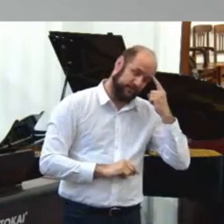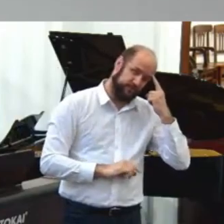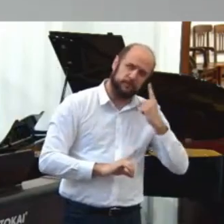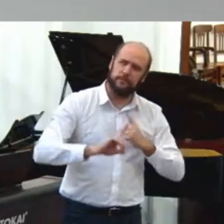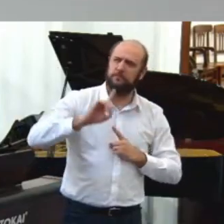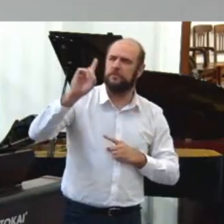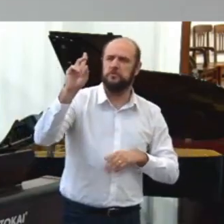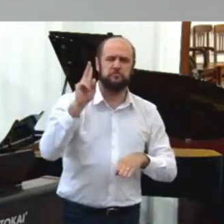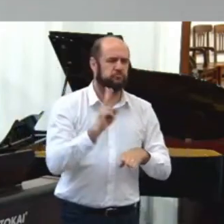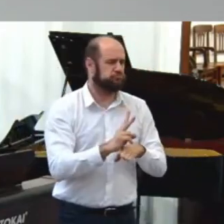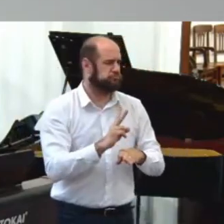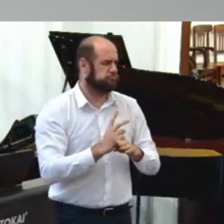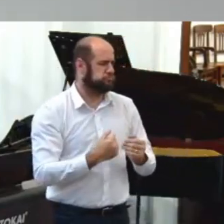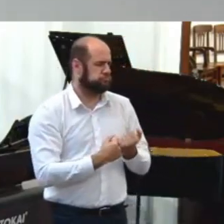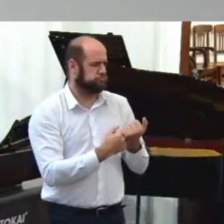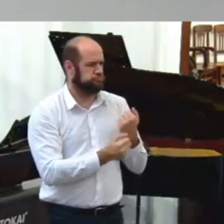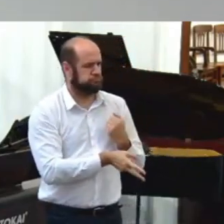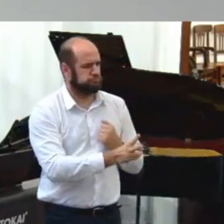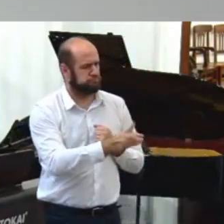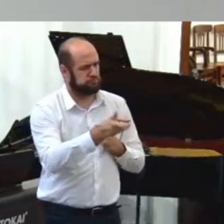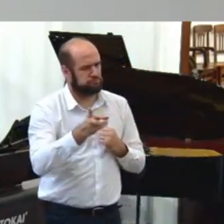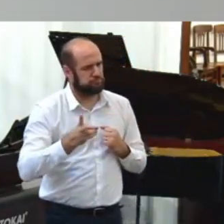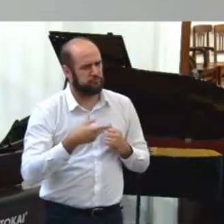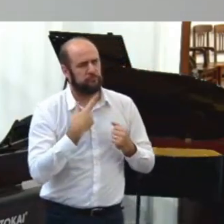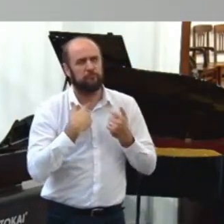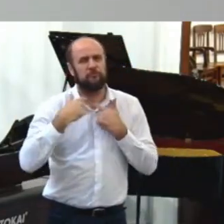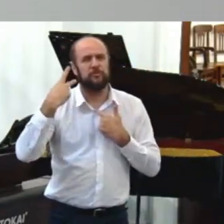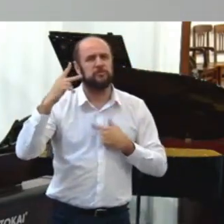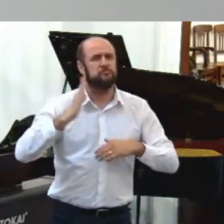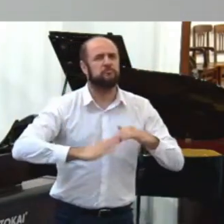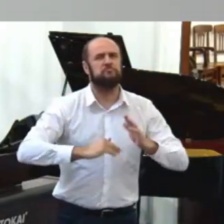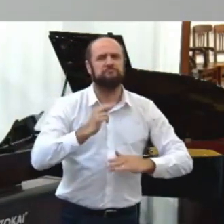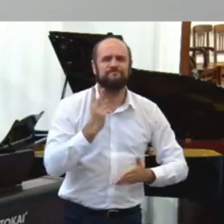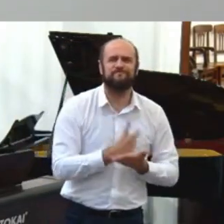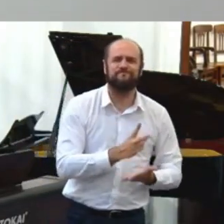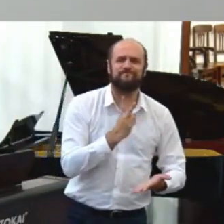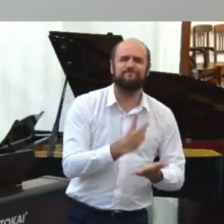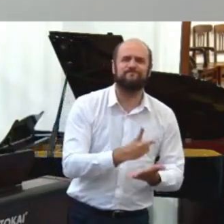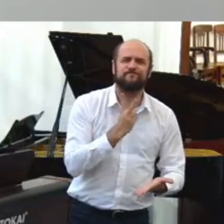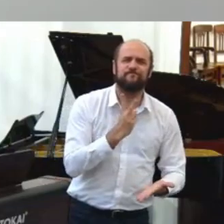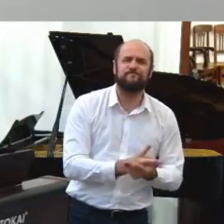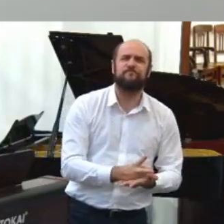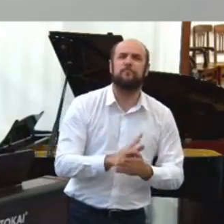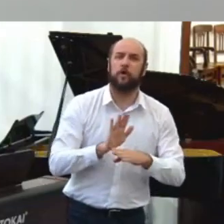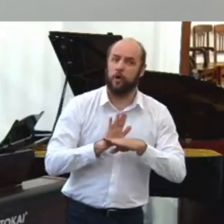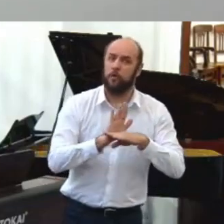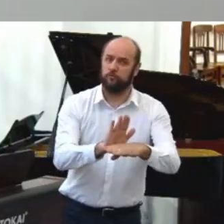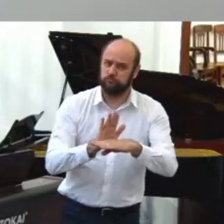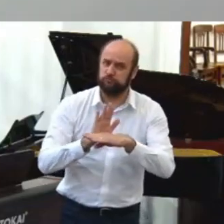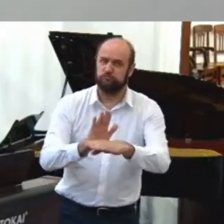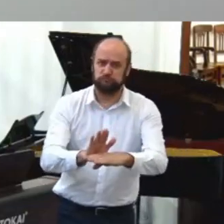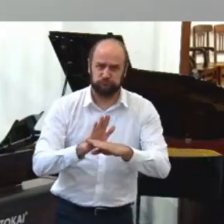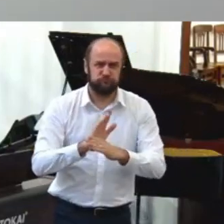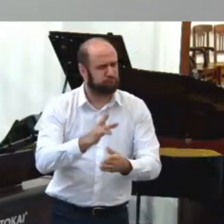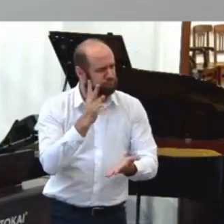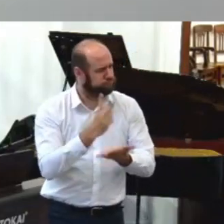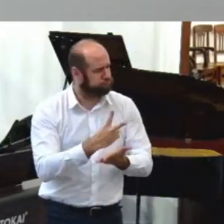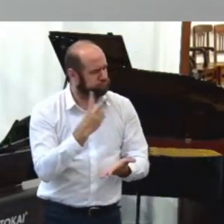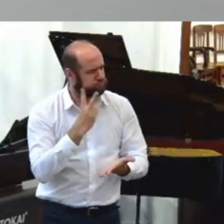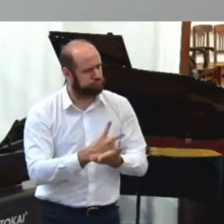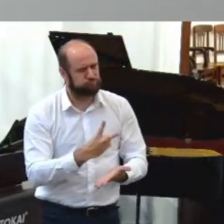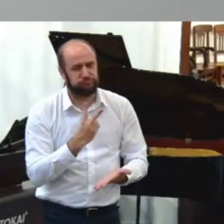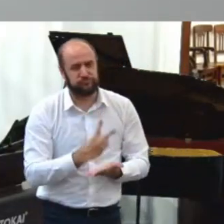Deus continua o tempo inteiro socorrendo, a sua vontade está sendo feita o tempo inteiro, a sua providência está disposta o tempo